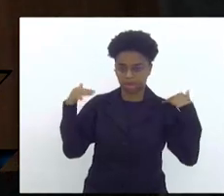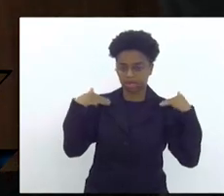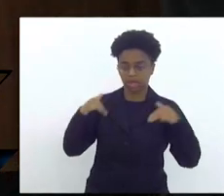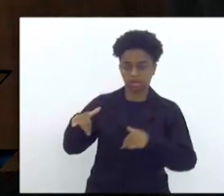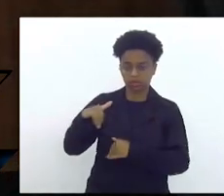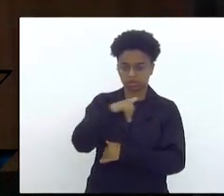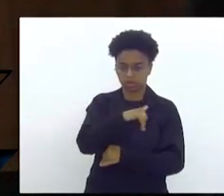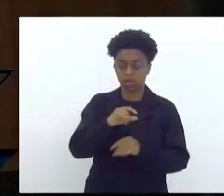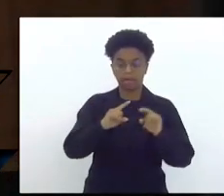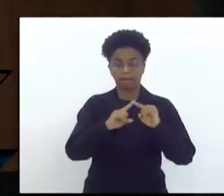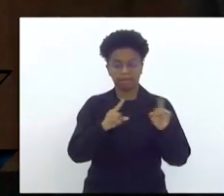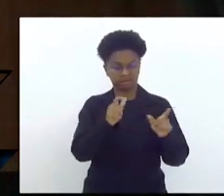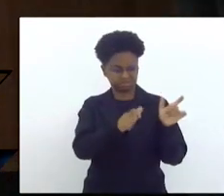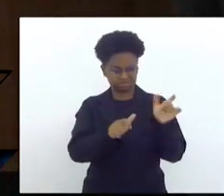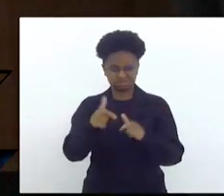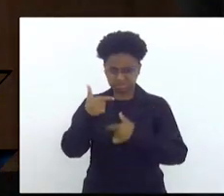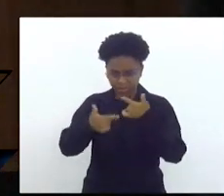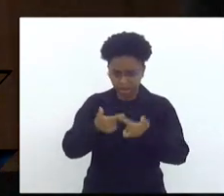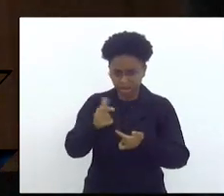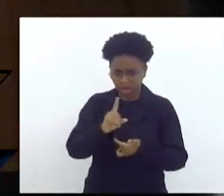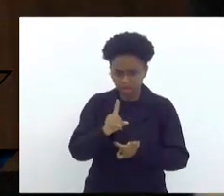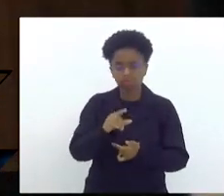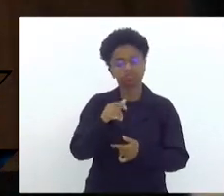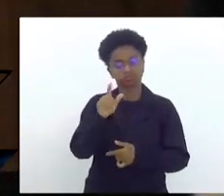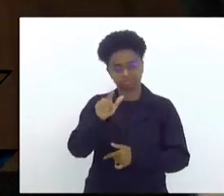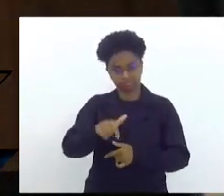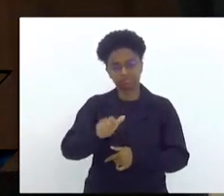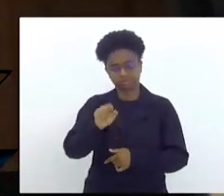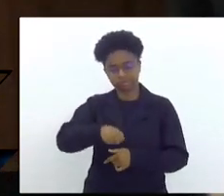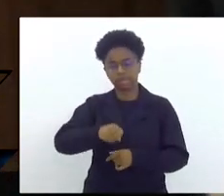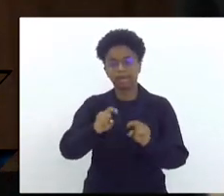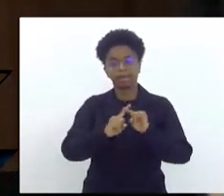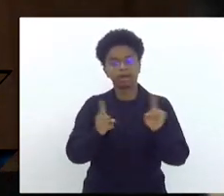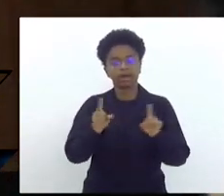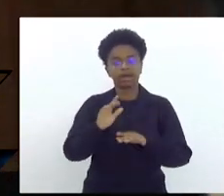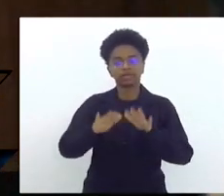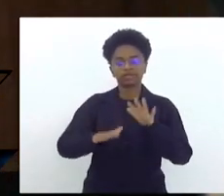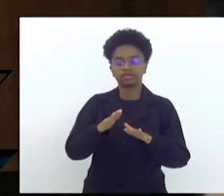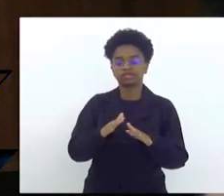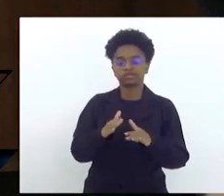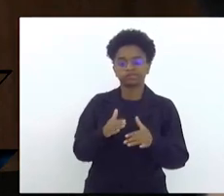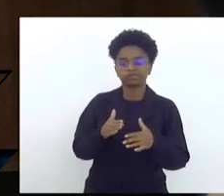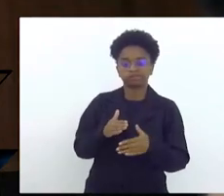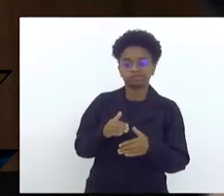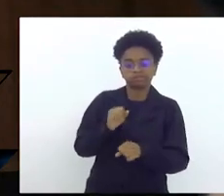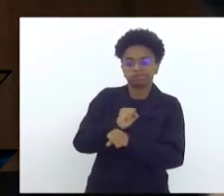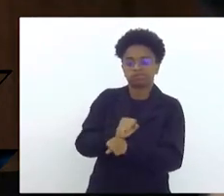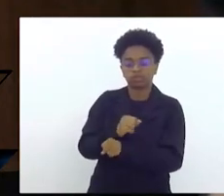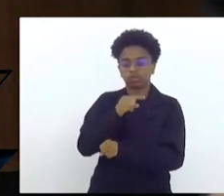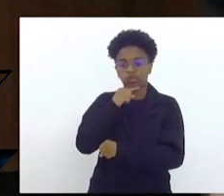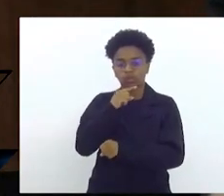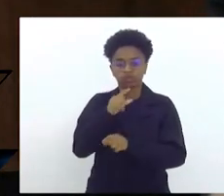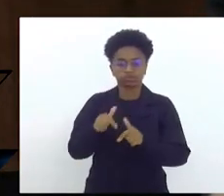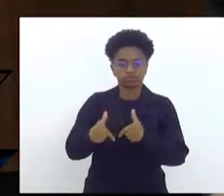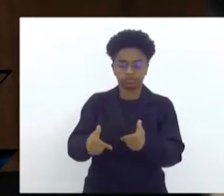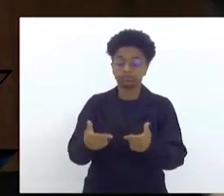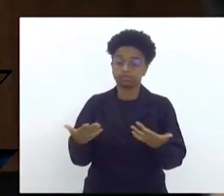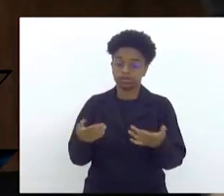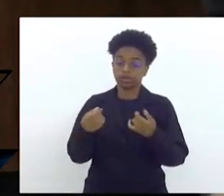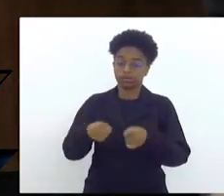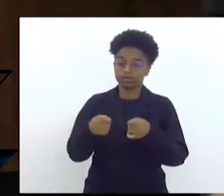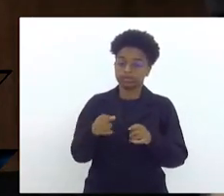homens e mulheres não trabalham bastante mas às vezes ficam amarrados e tem que se fazer sim igual o Governador